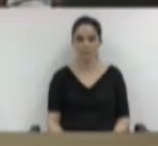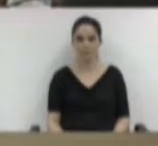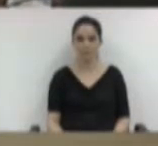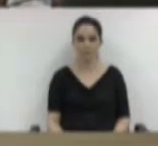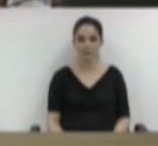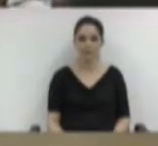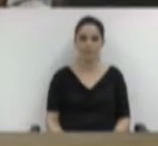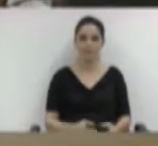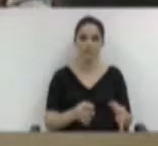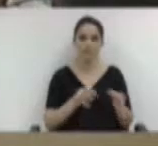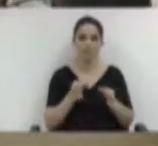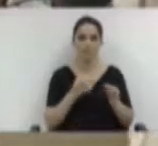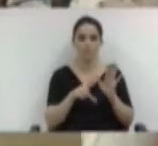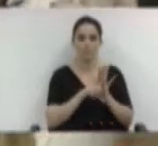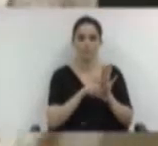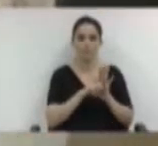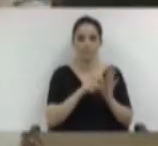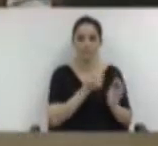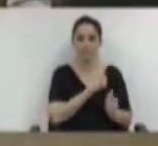Projeto de Lei número